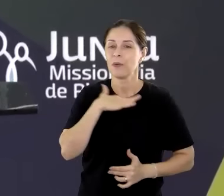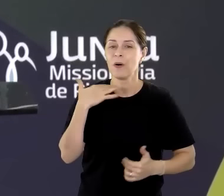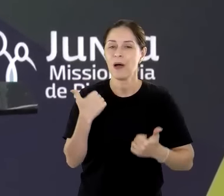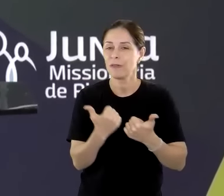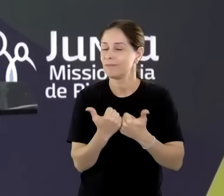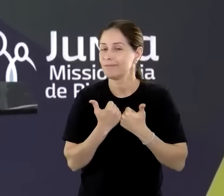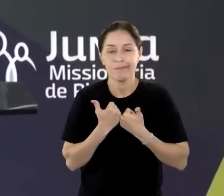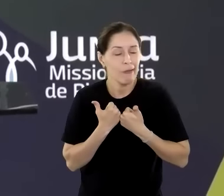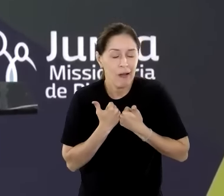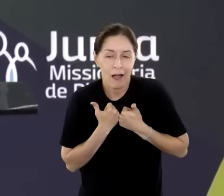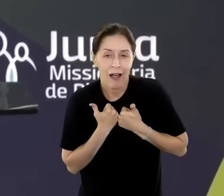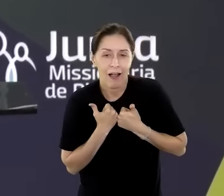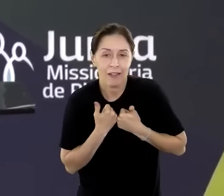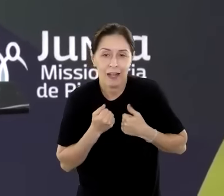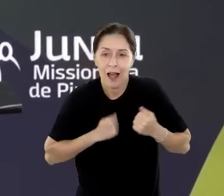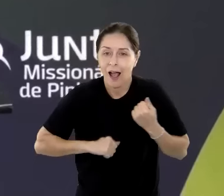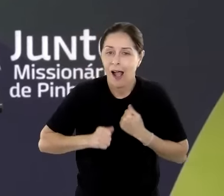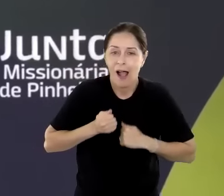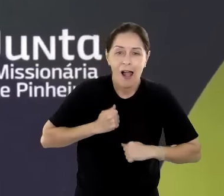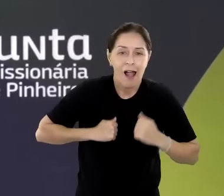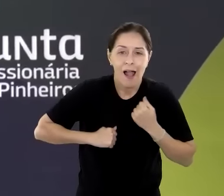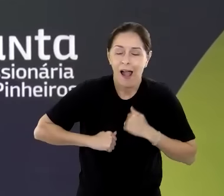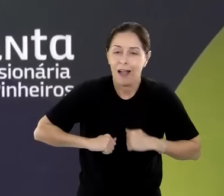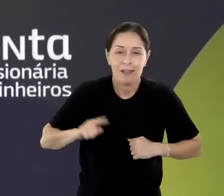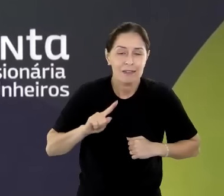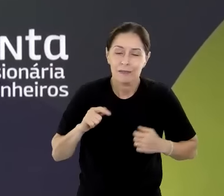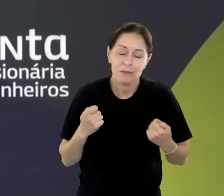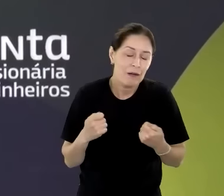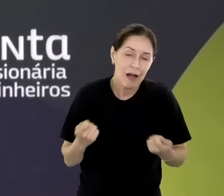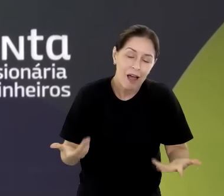ansioso? Para que ficar com medo?